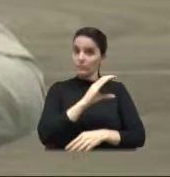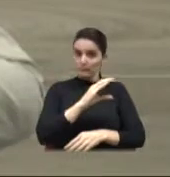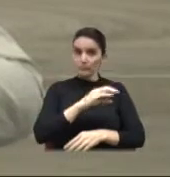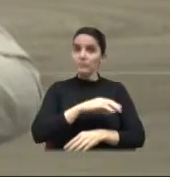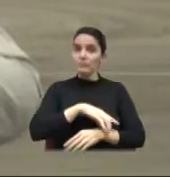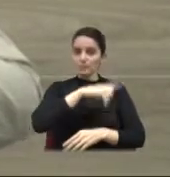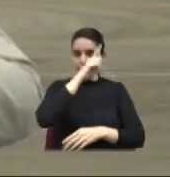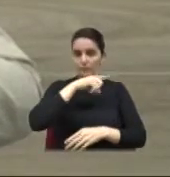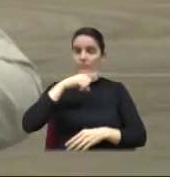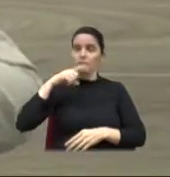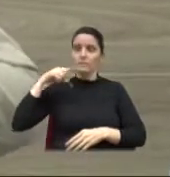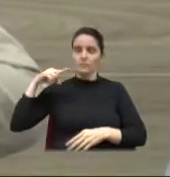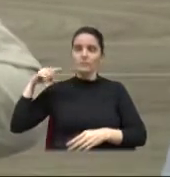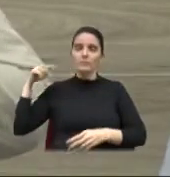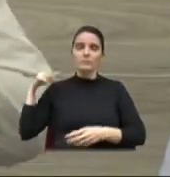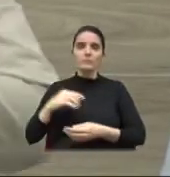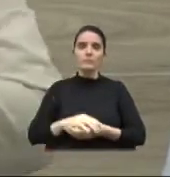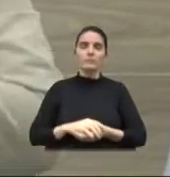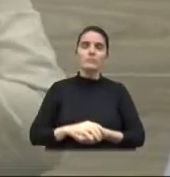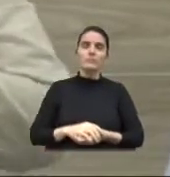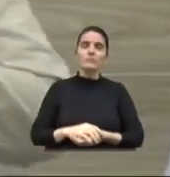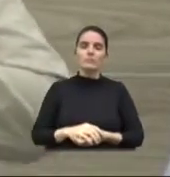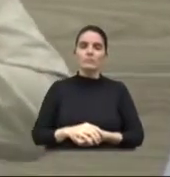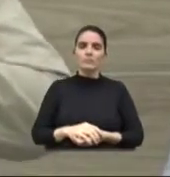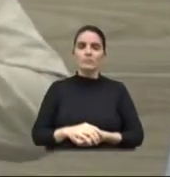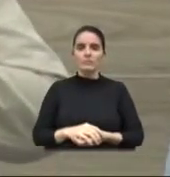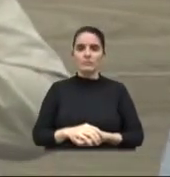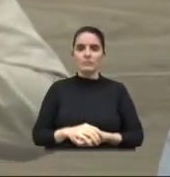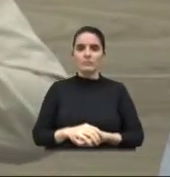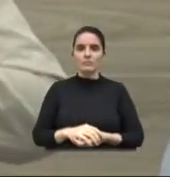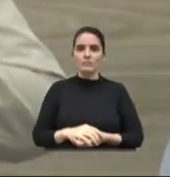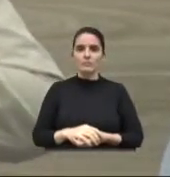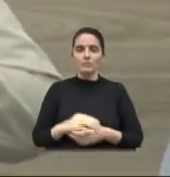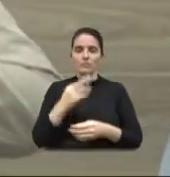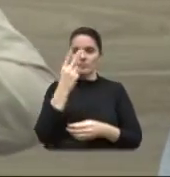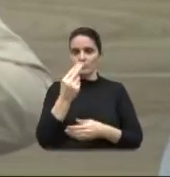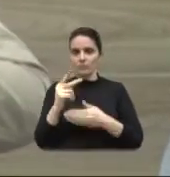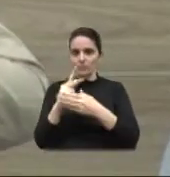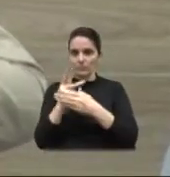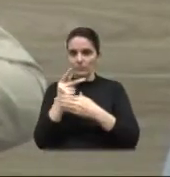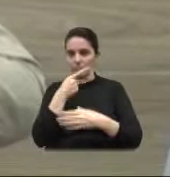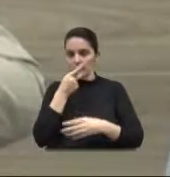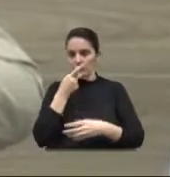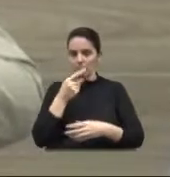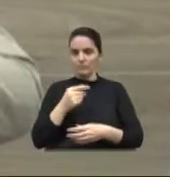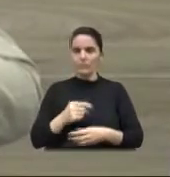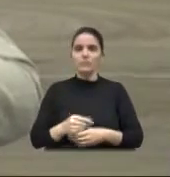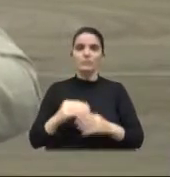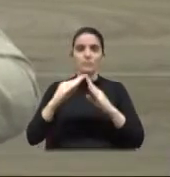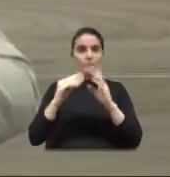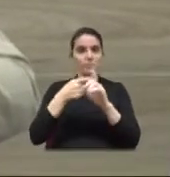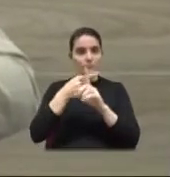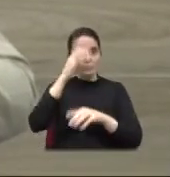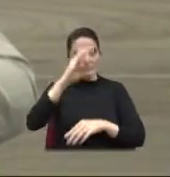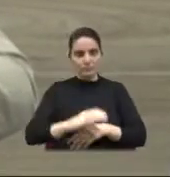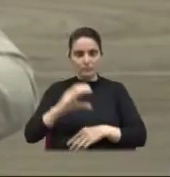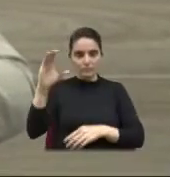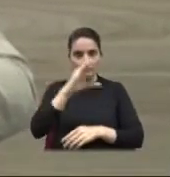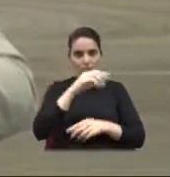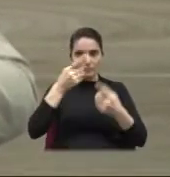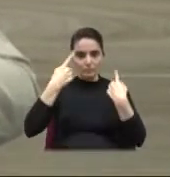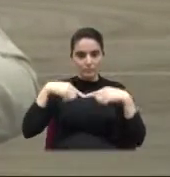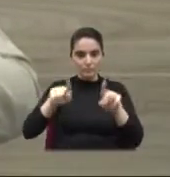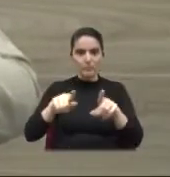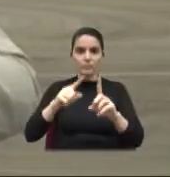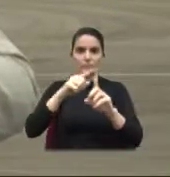do qual exerço o meu papel quanto católica, o vereador Helder acabou de falar, que a posição da Igreja Católica é 100% contra o